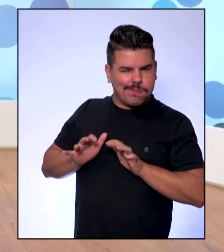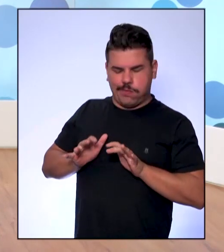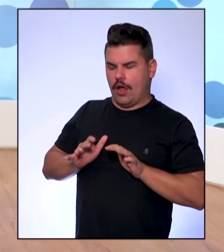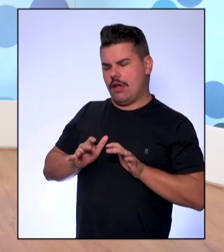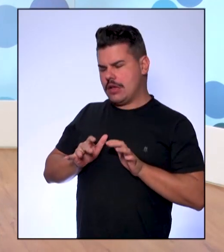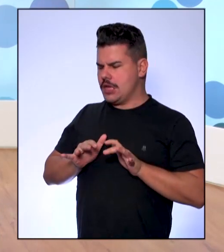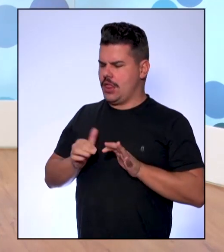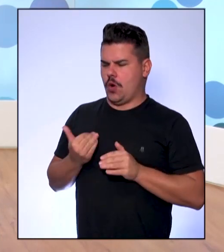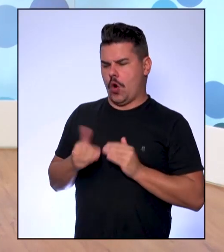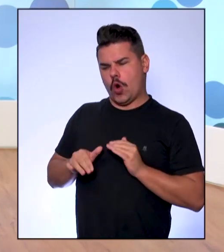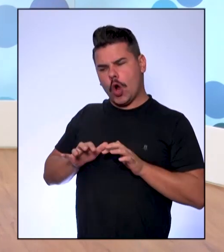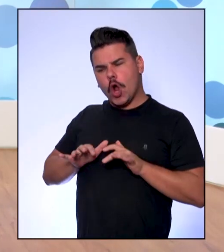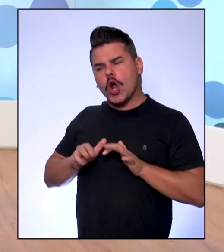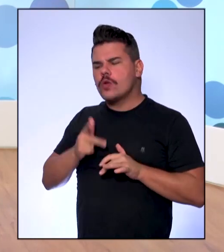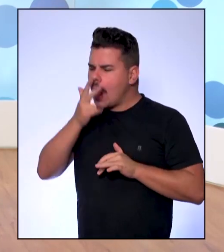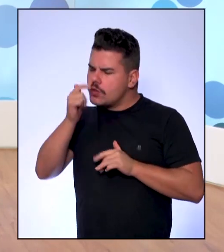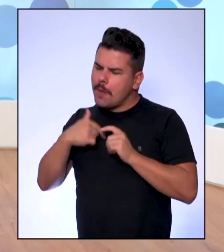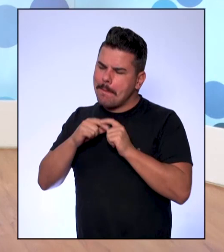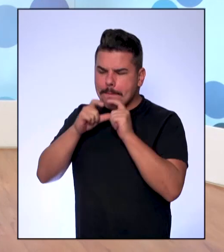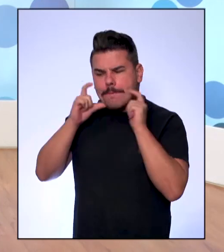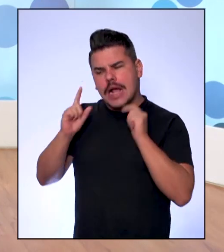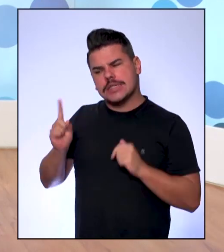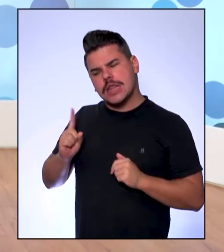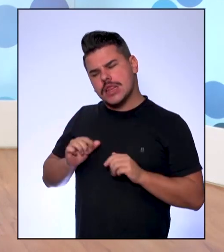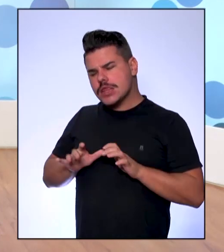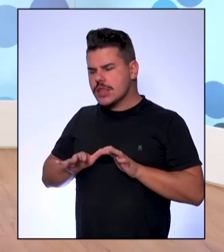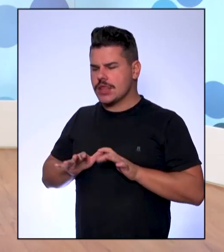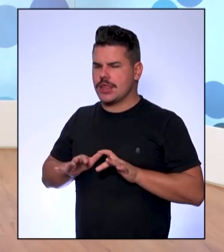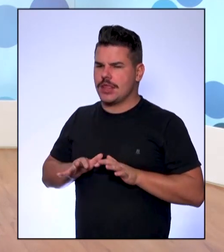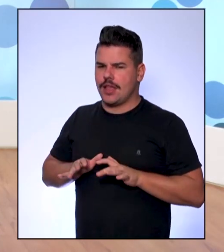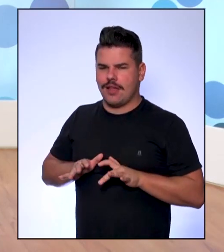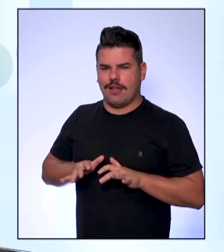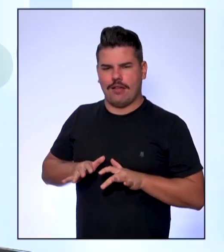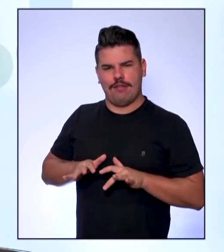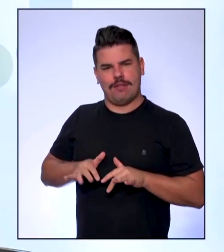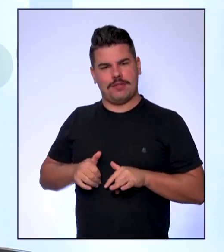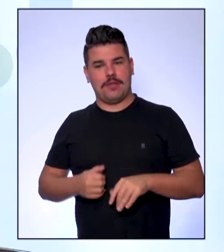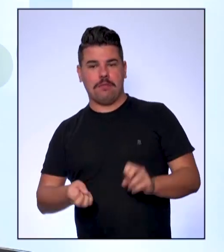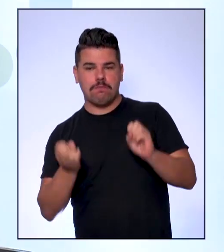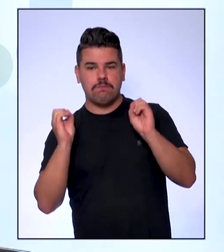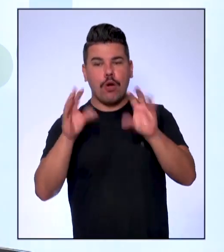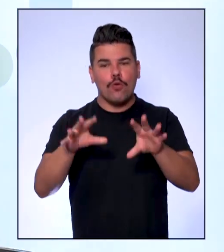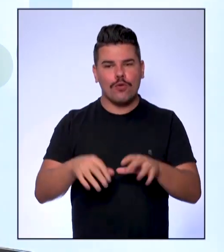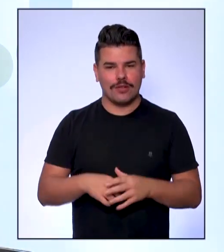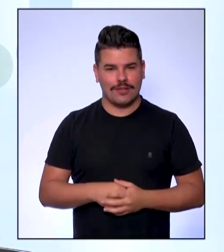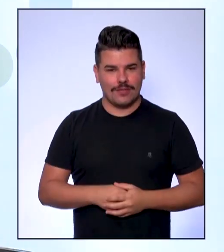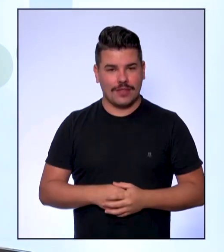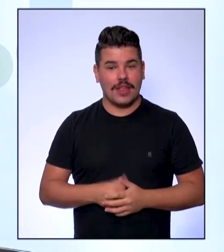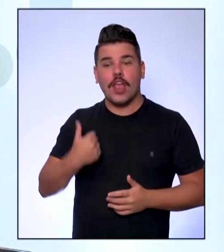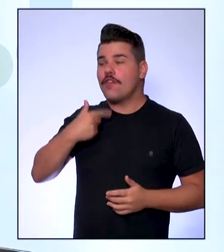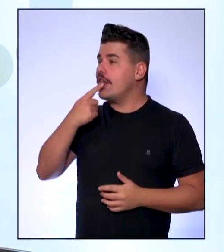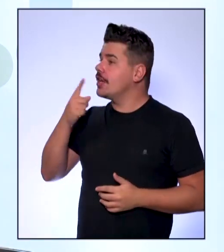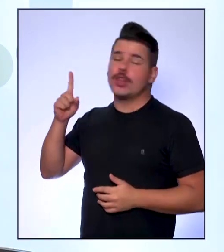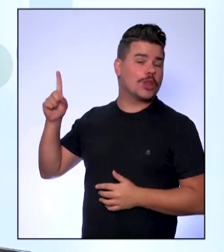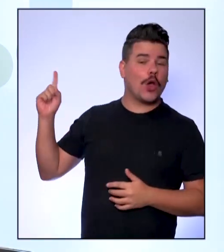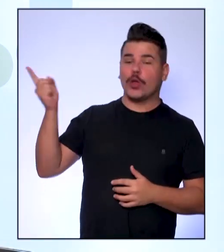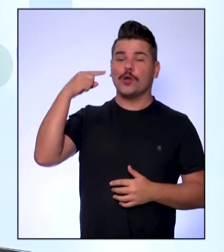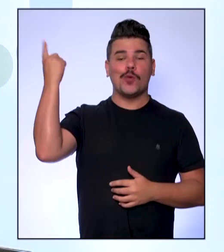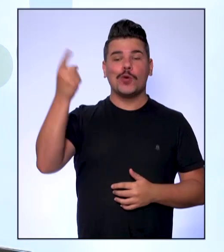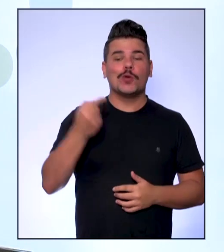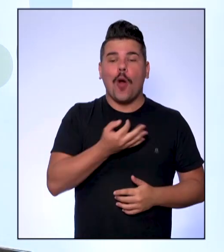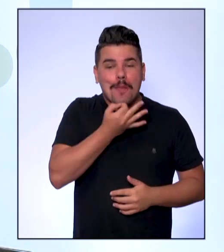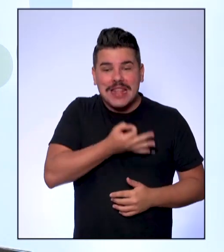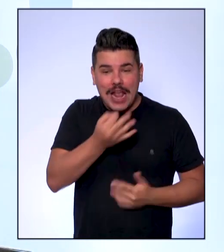assim, que eu não concordo, mas eu não deixo claro que sou eu dizendo que eu não concordo, eu coloco como se fosse uma opinião geral. E isso leva as